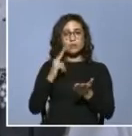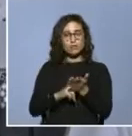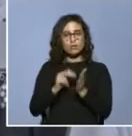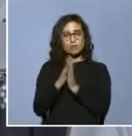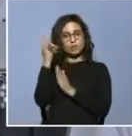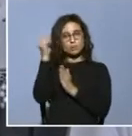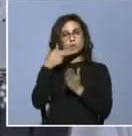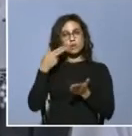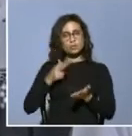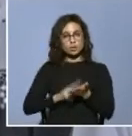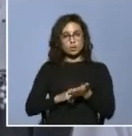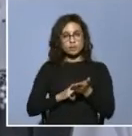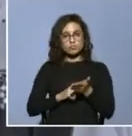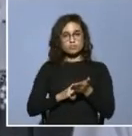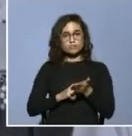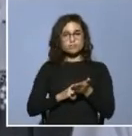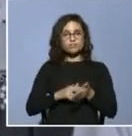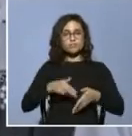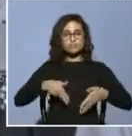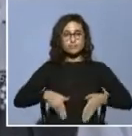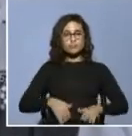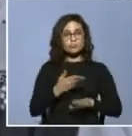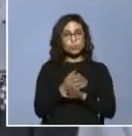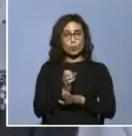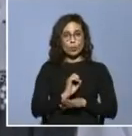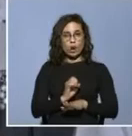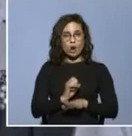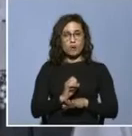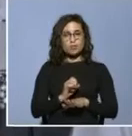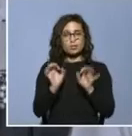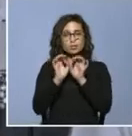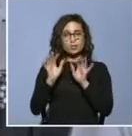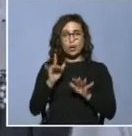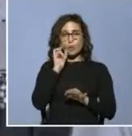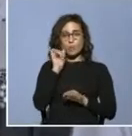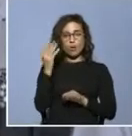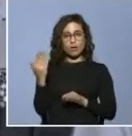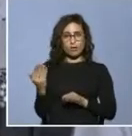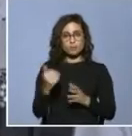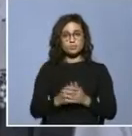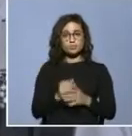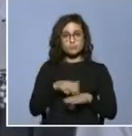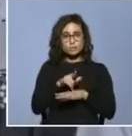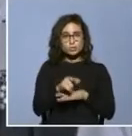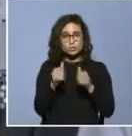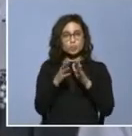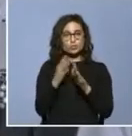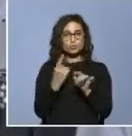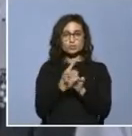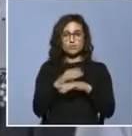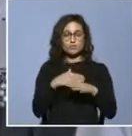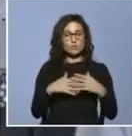verdadeiro, gerado, não criado, consubstancial ao Pai. Por Ele todas as coisas foram